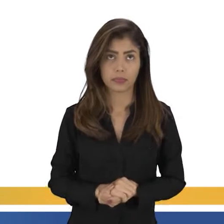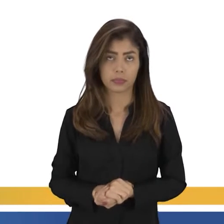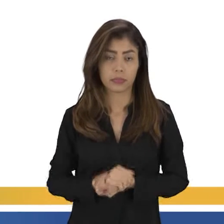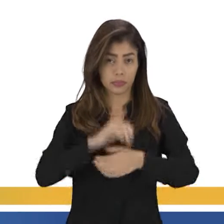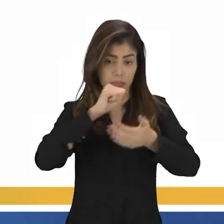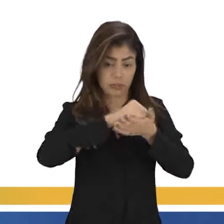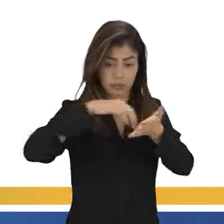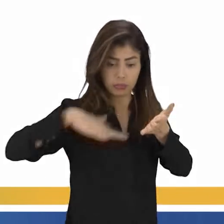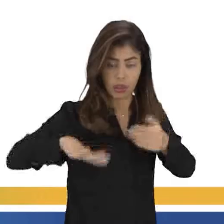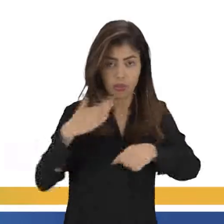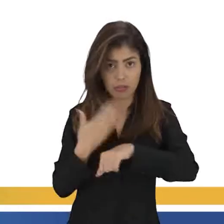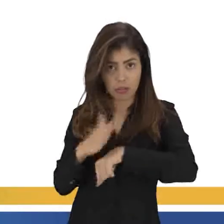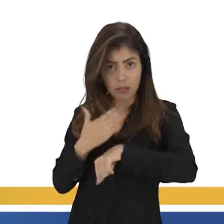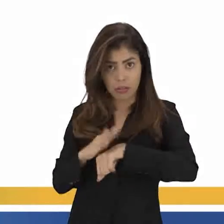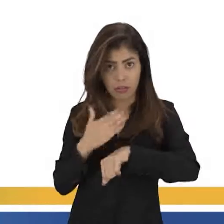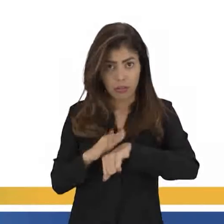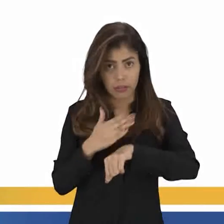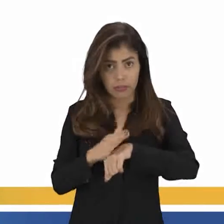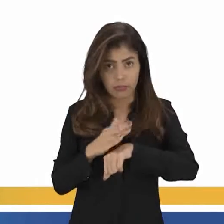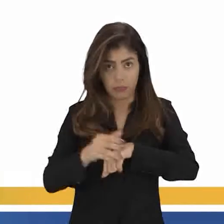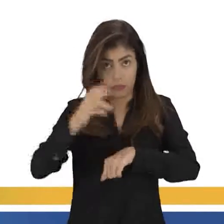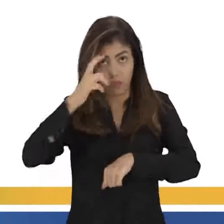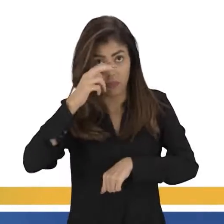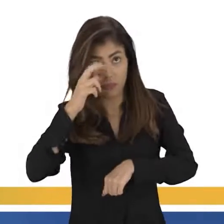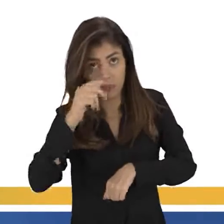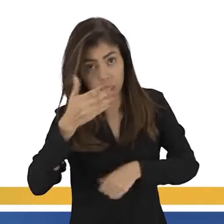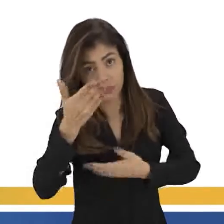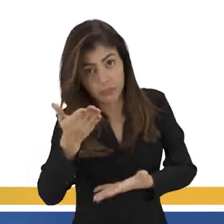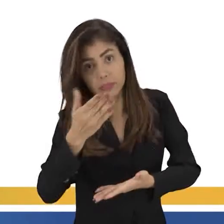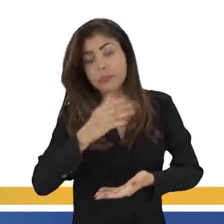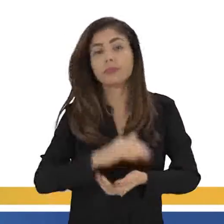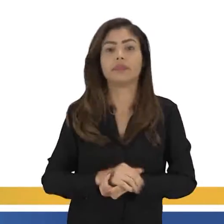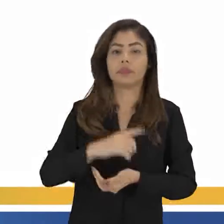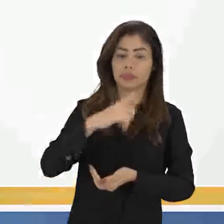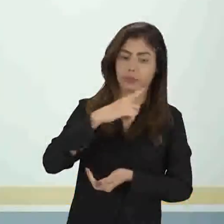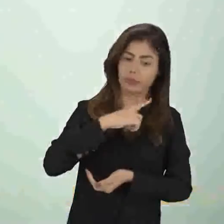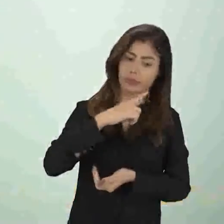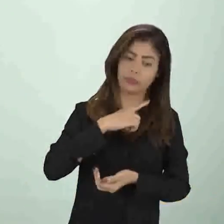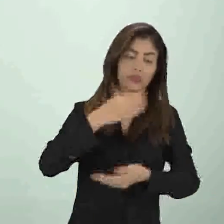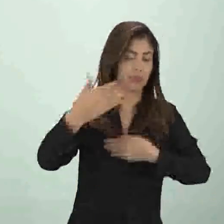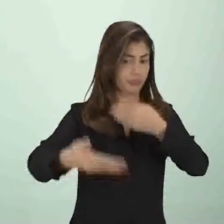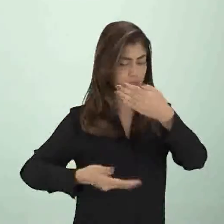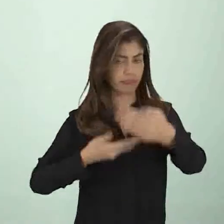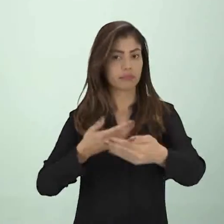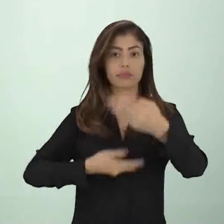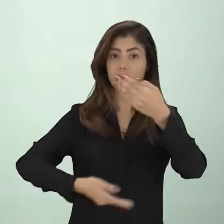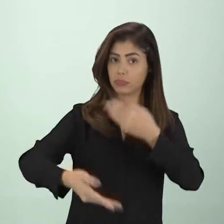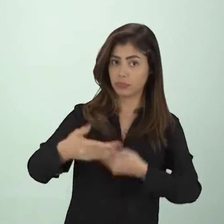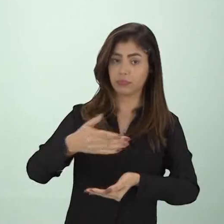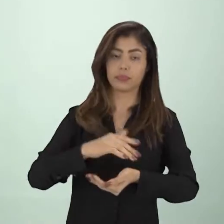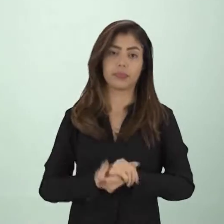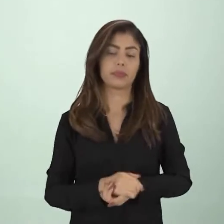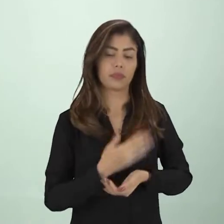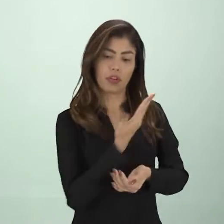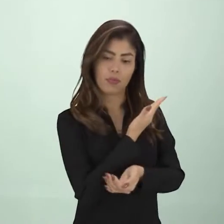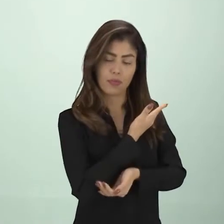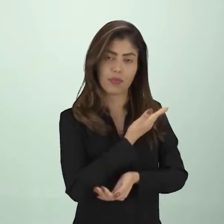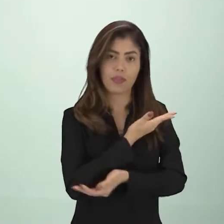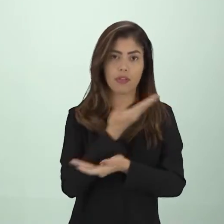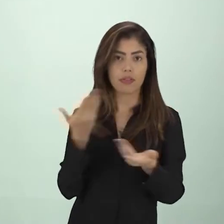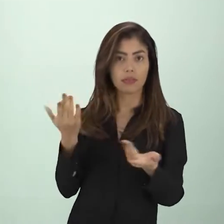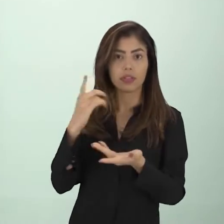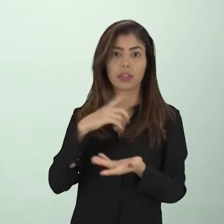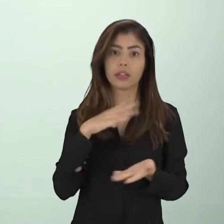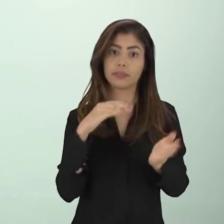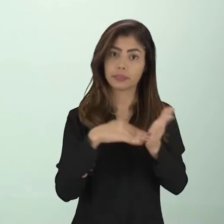Tem uma atividade prática que é interessante você compartilhar com seus colegas ou até mesmo